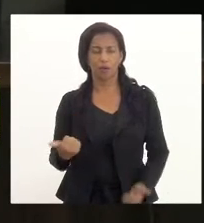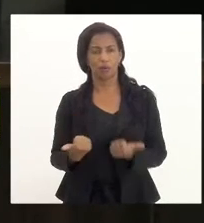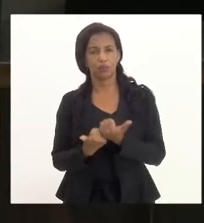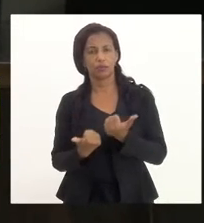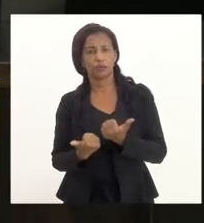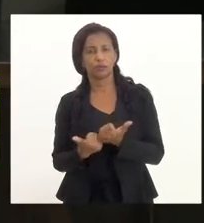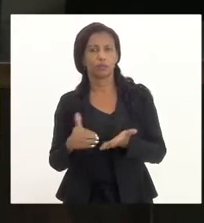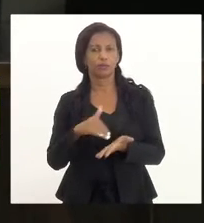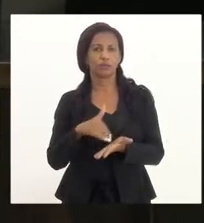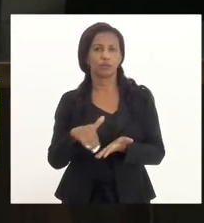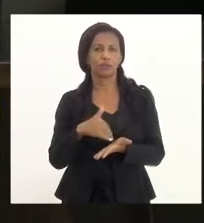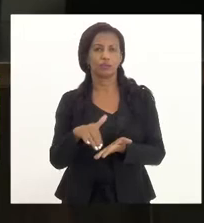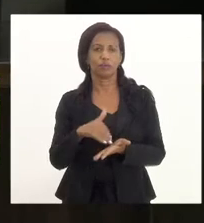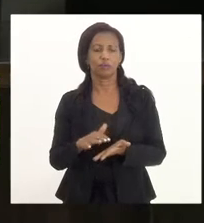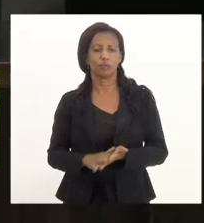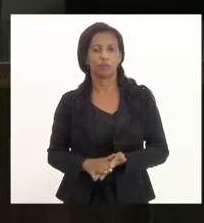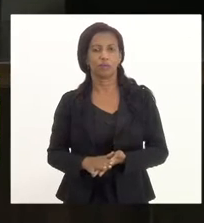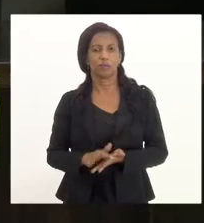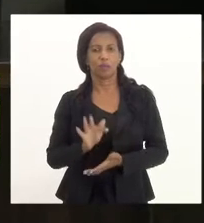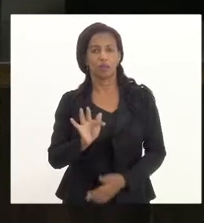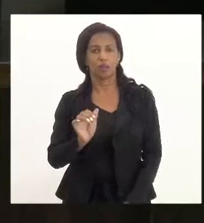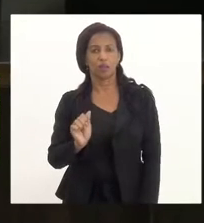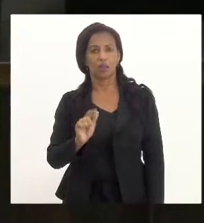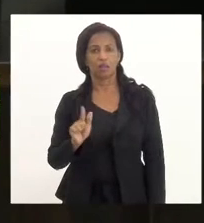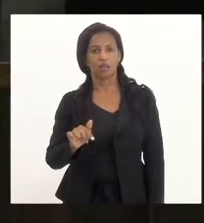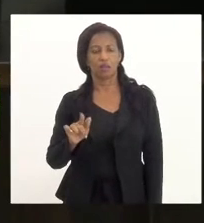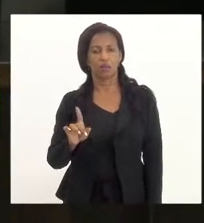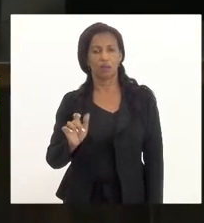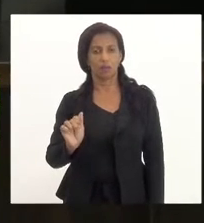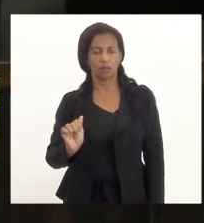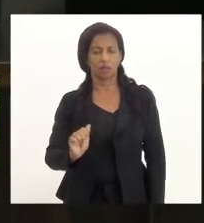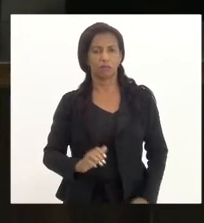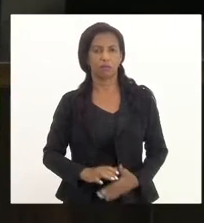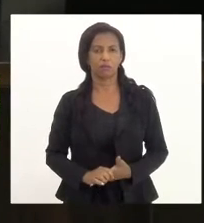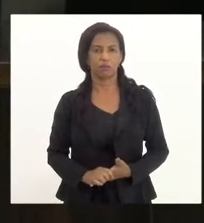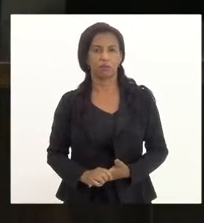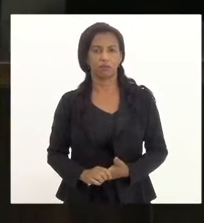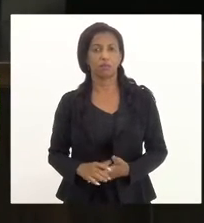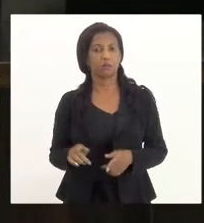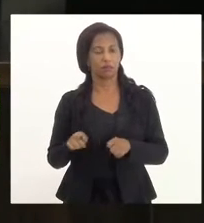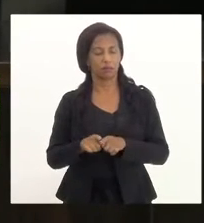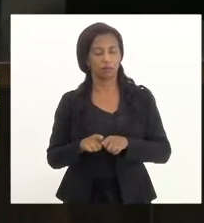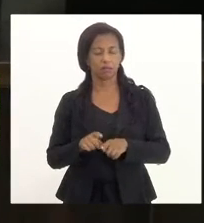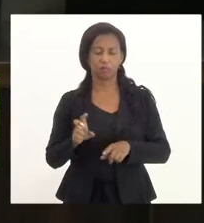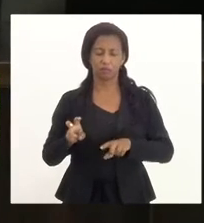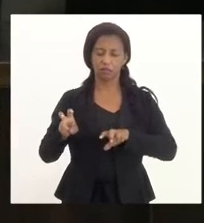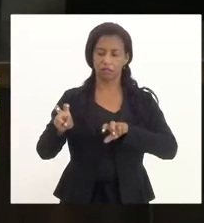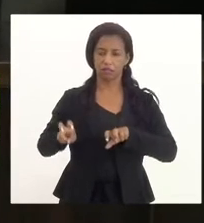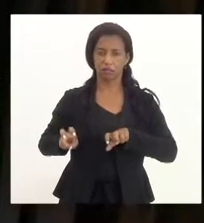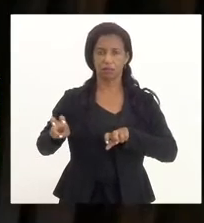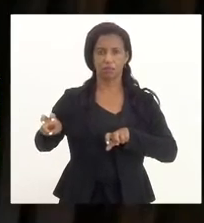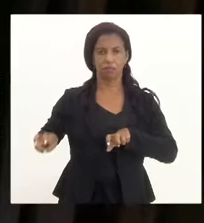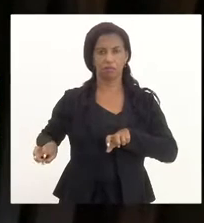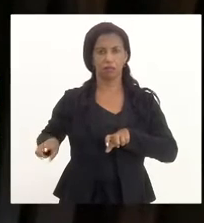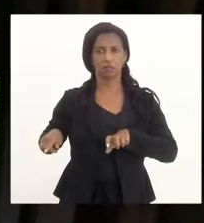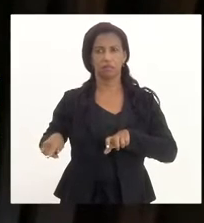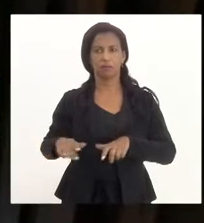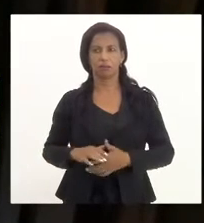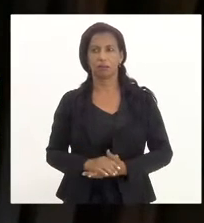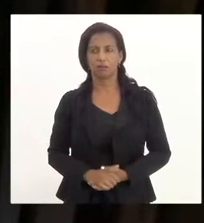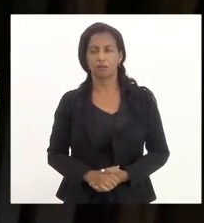subsecretário de fazenda para compor aqui a mesa